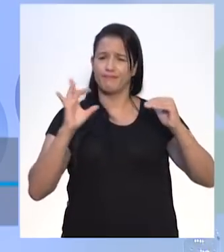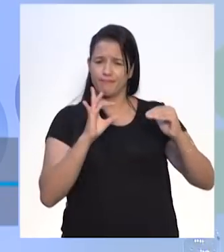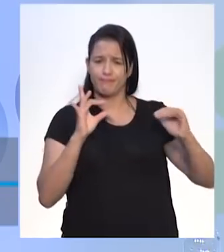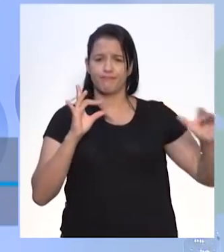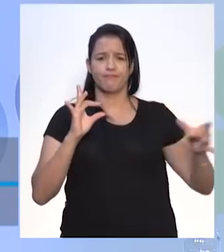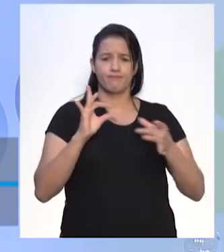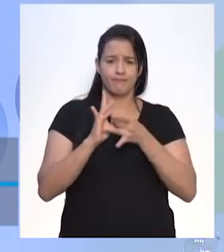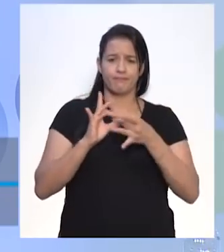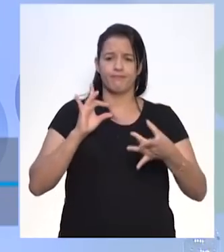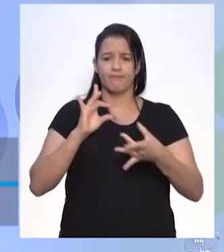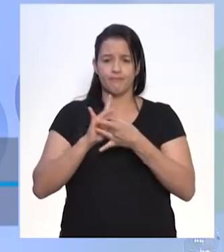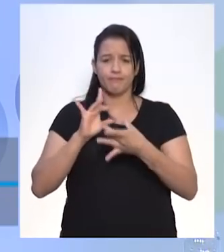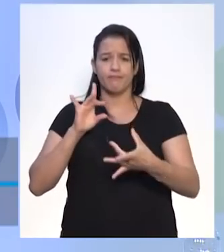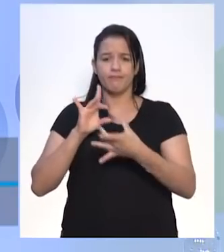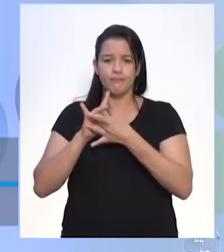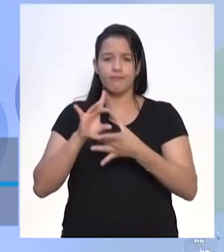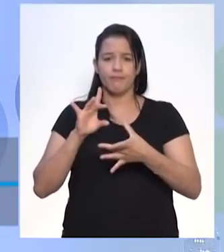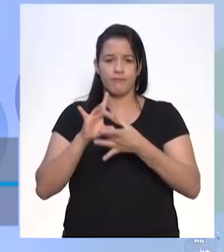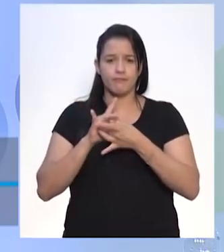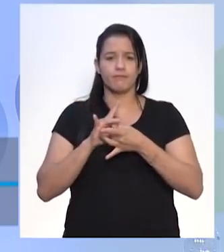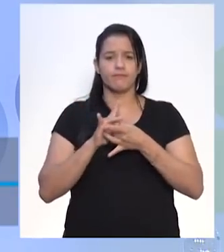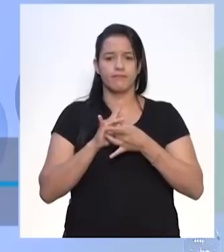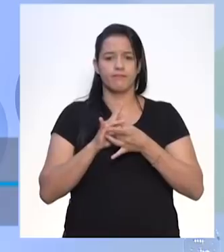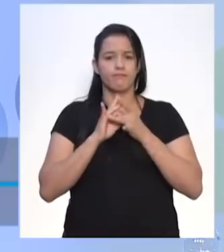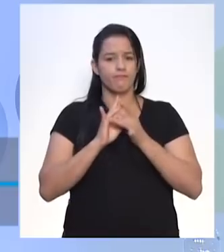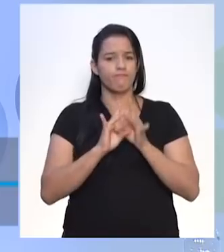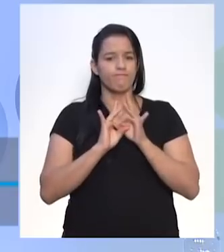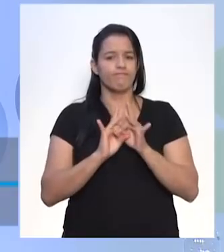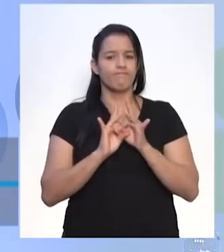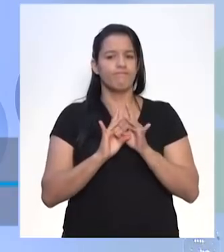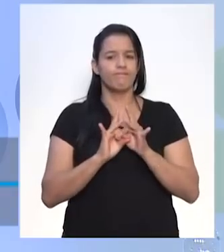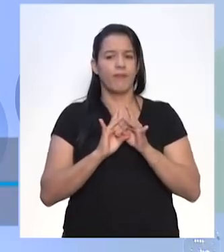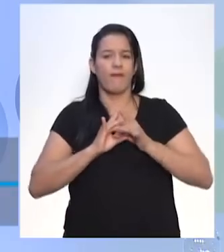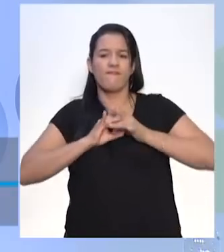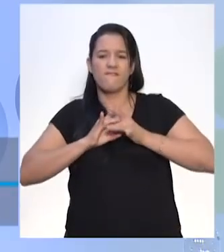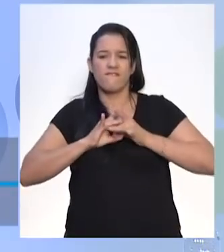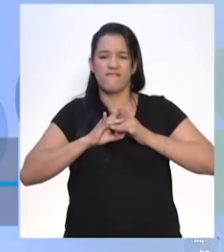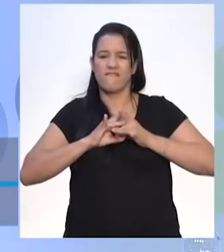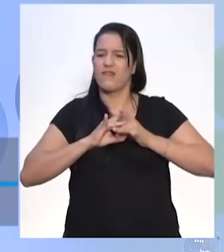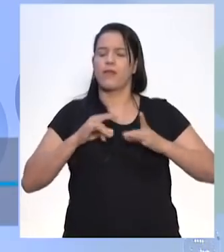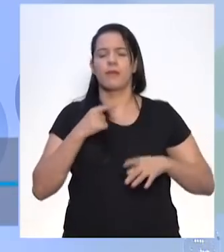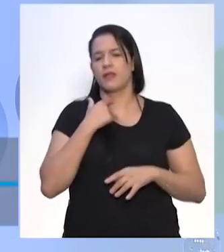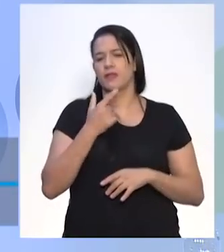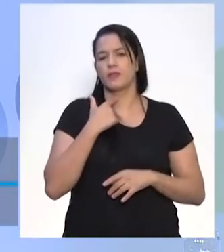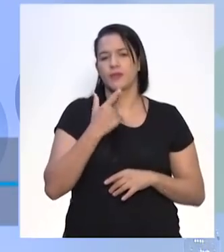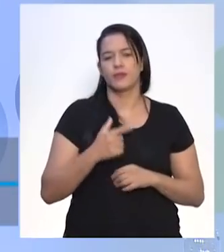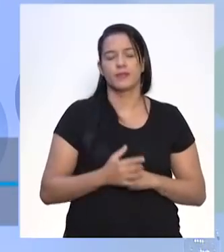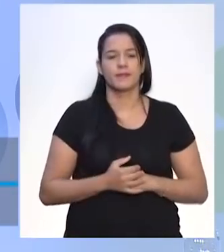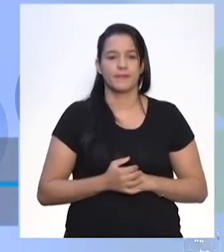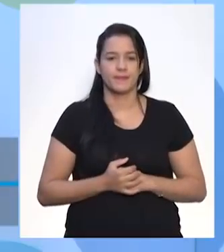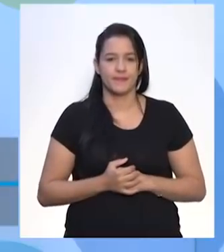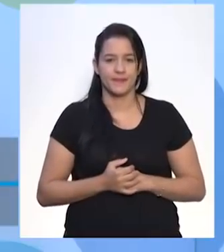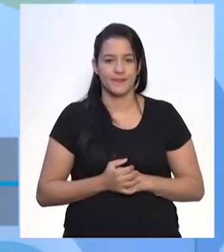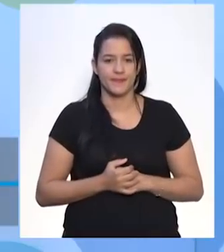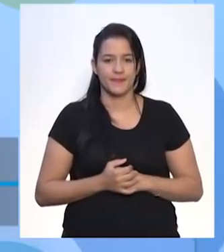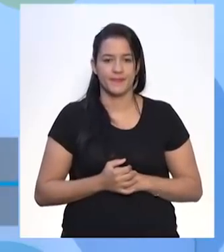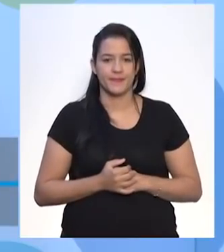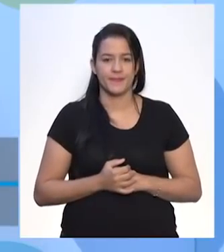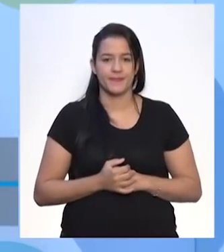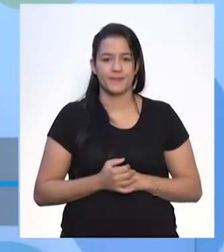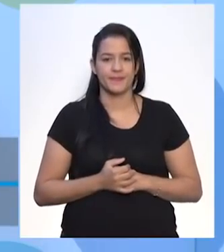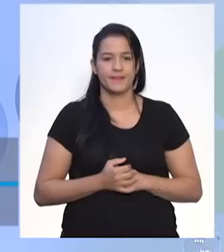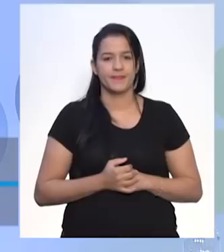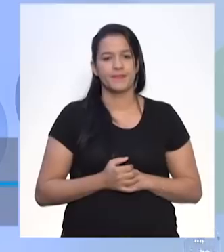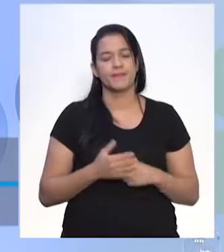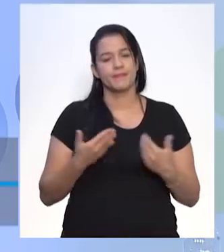bem interconectados, né, Duda? Não dá muito para separar as coisas, né? Sim, isso mesmo.